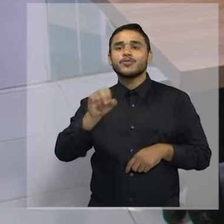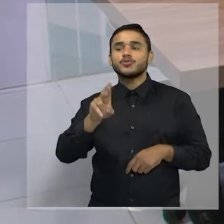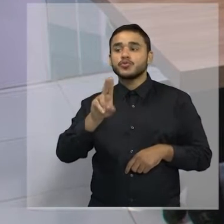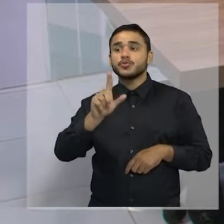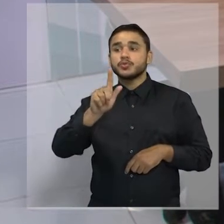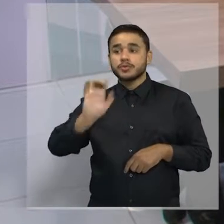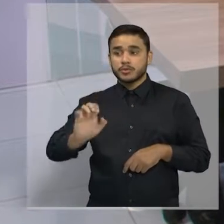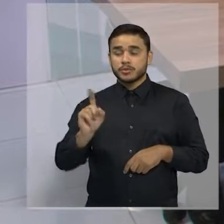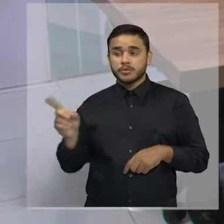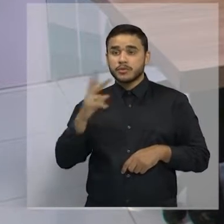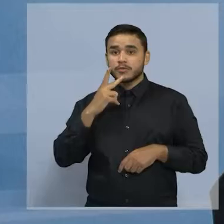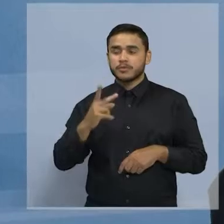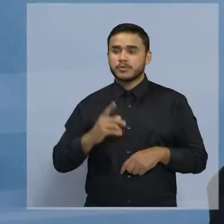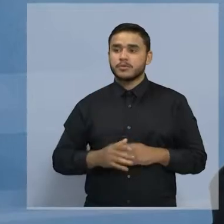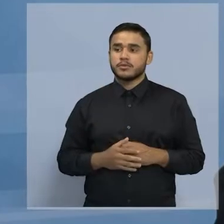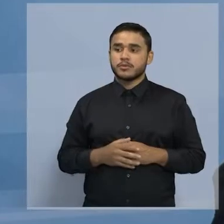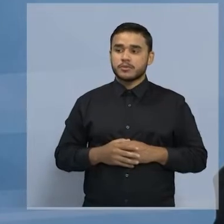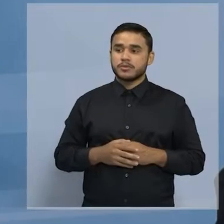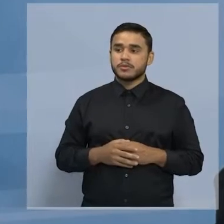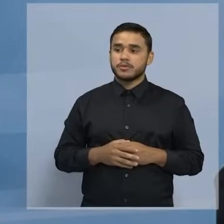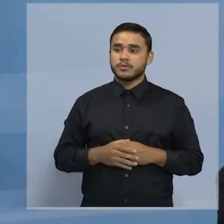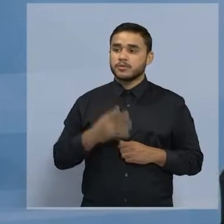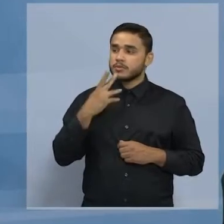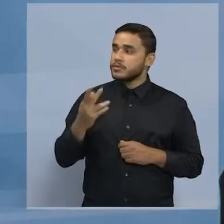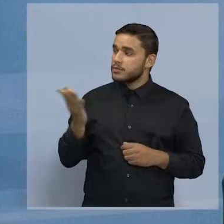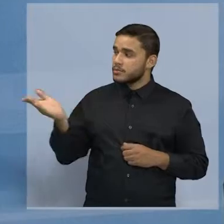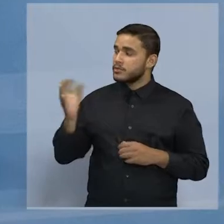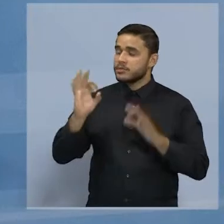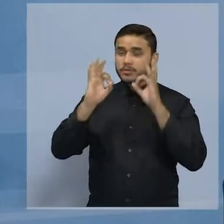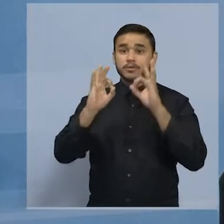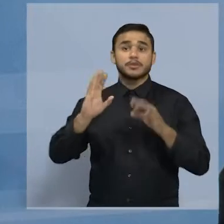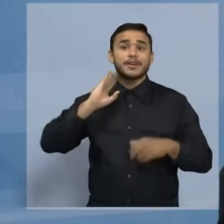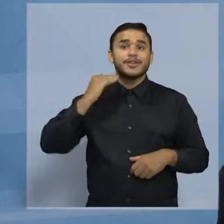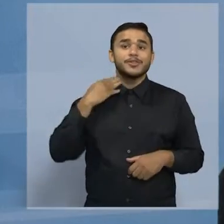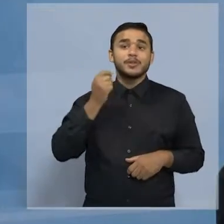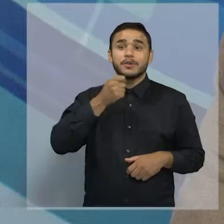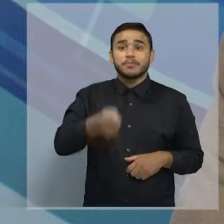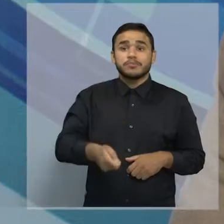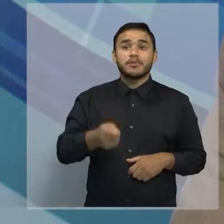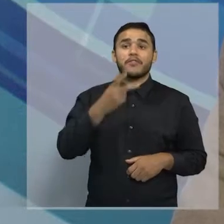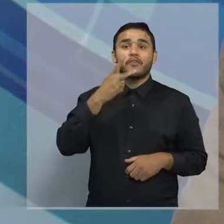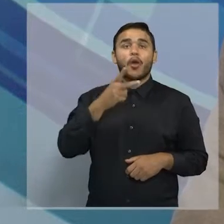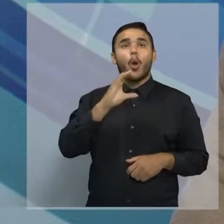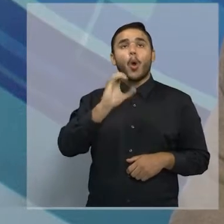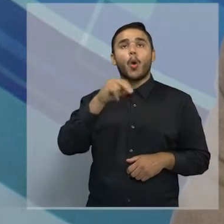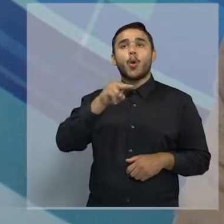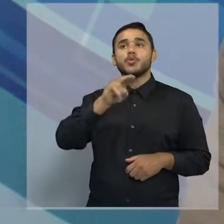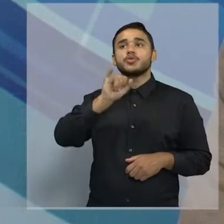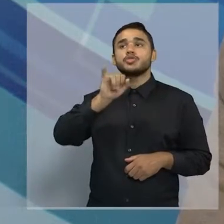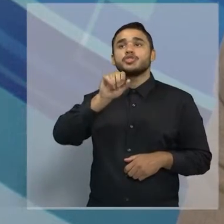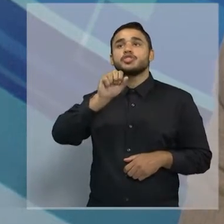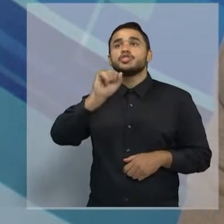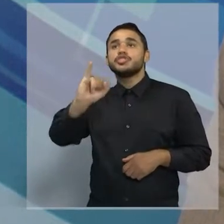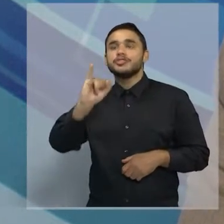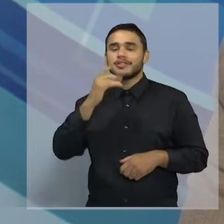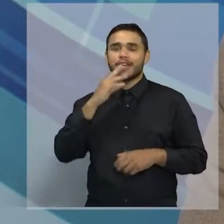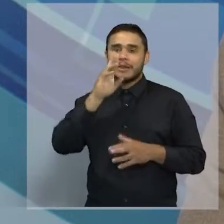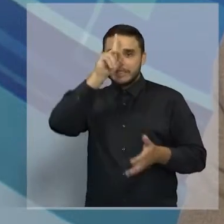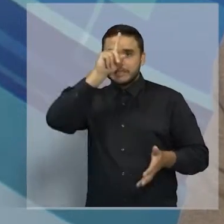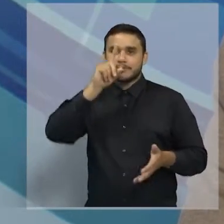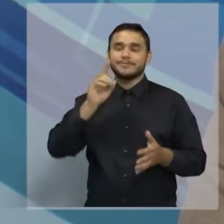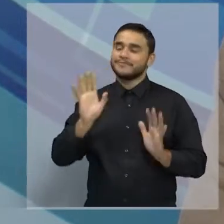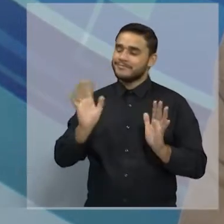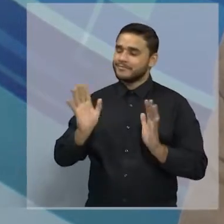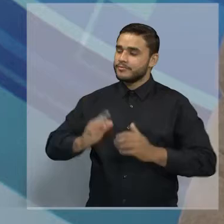Agora... É porque tem um juiz aí que fala cônjuge. Agora, uma pergunta de fundo, vamos dizer assim, uma pergunta de